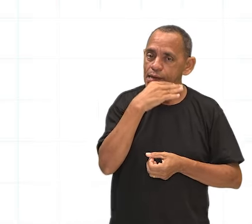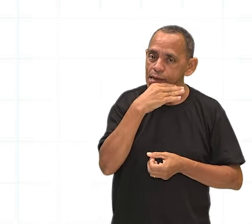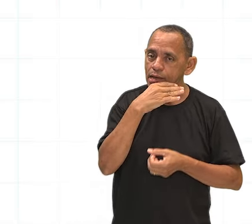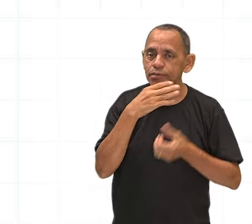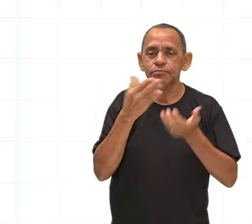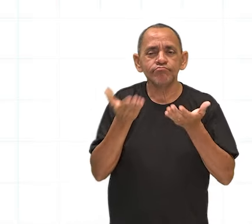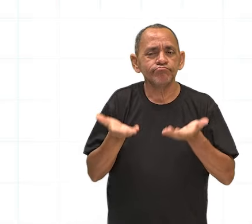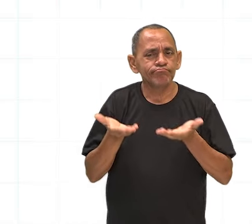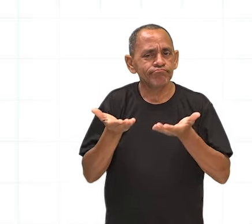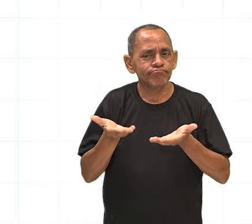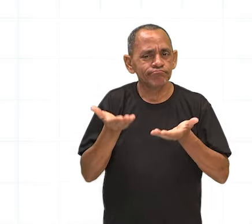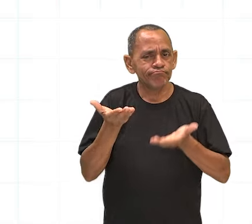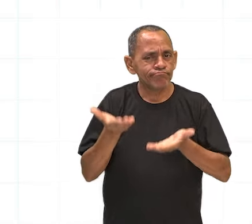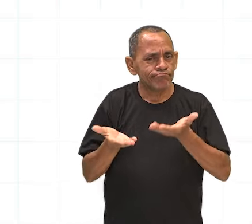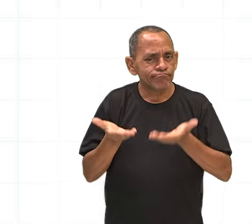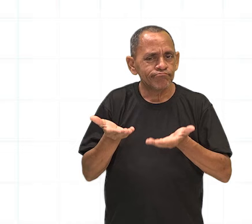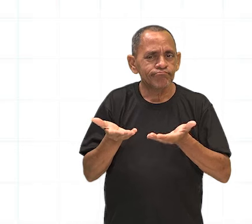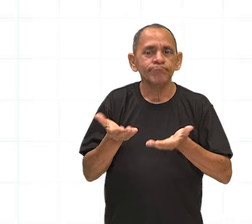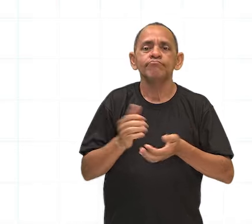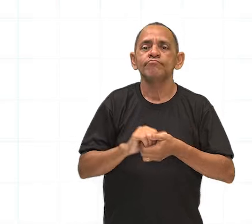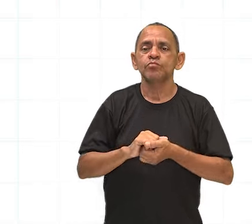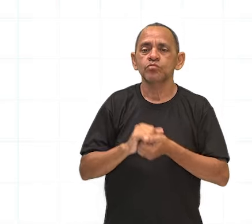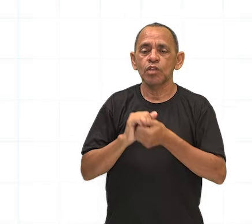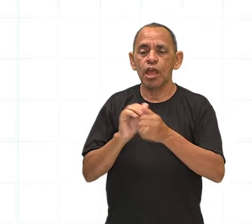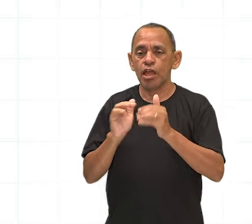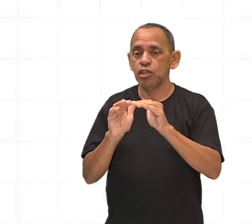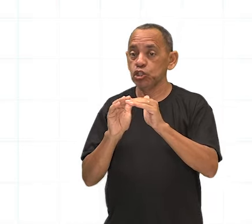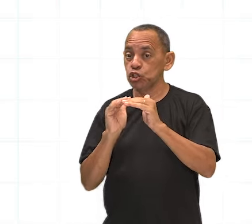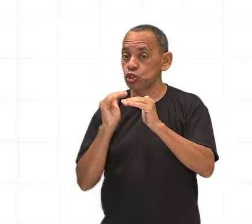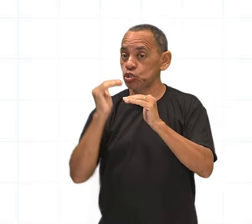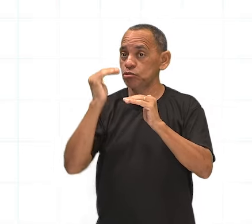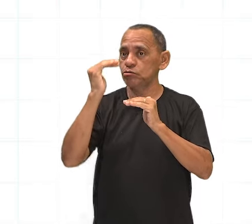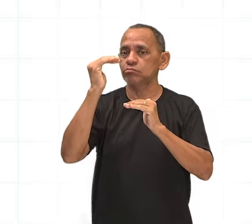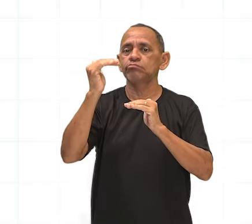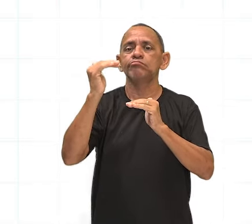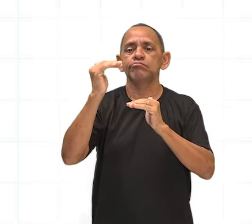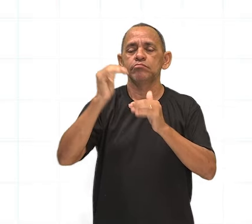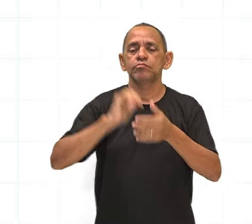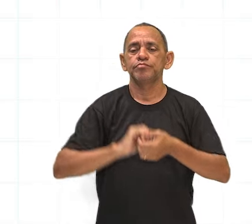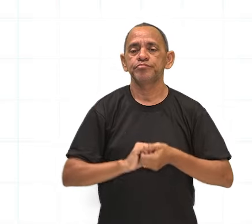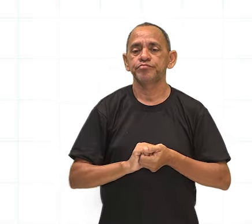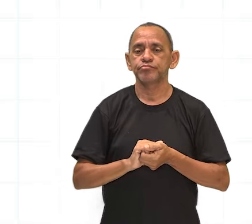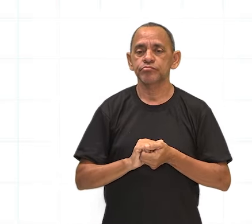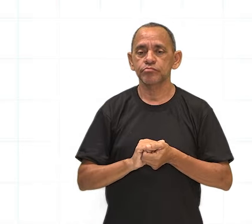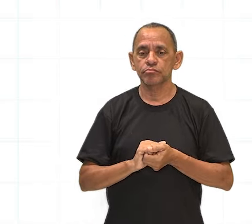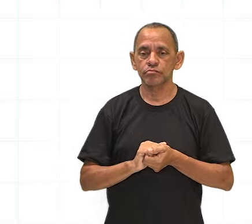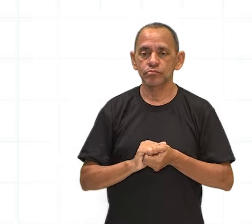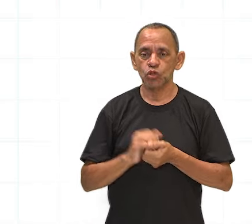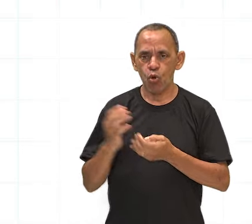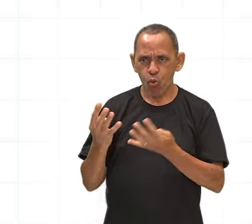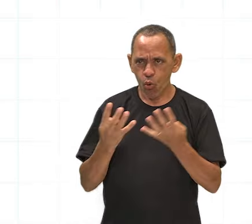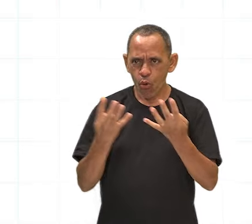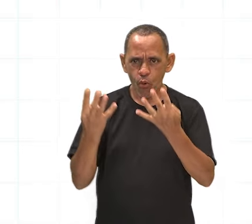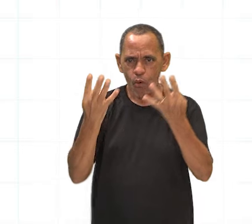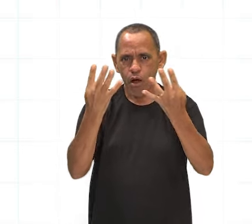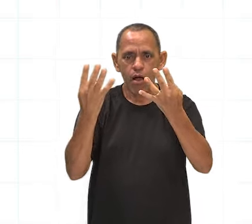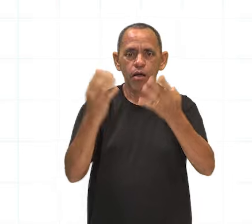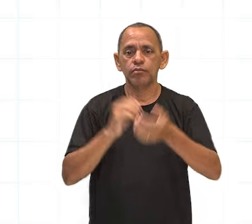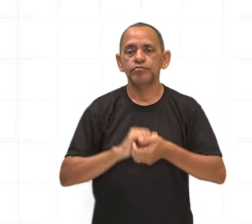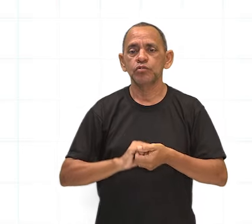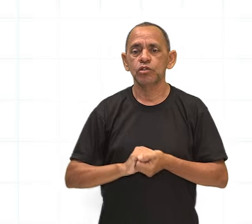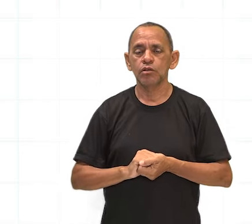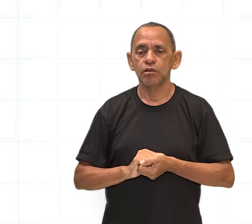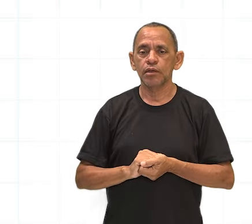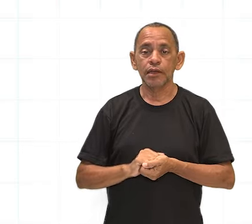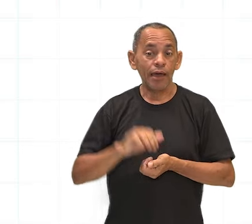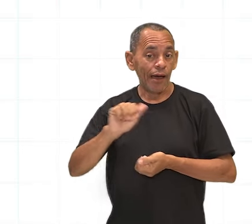costuma subir, né? É o que a gente está observando aí nessas informações. E como a gente falou anteriormente, o ar ele